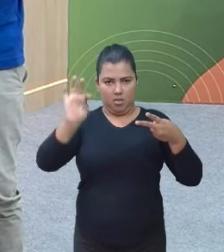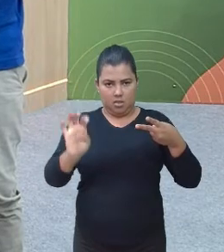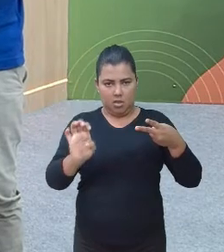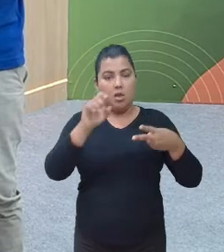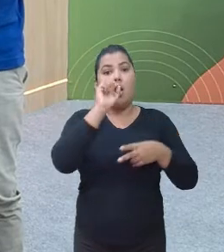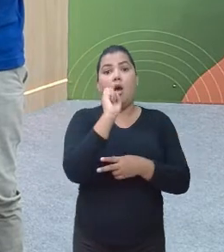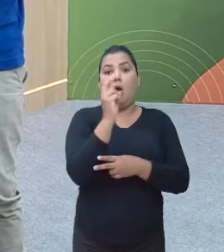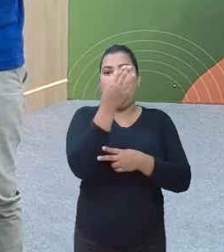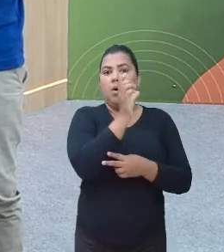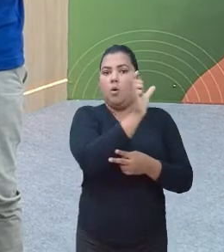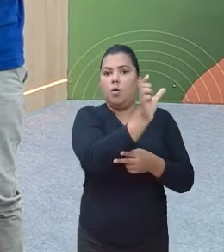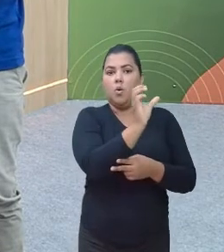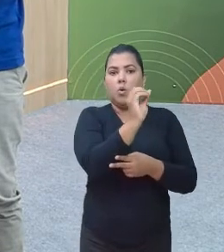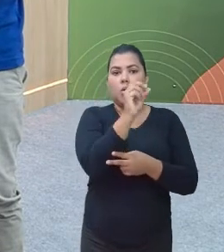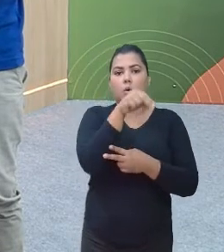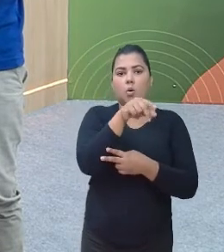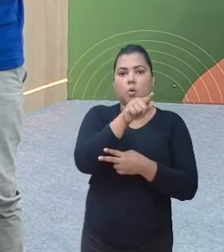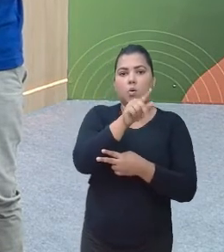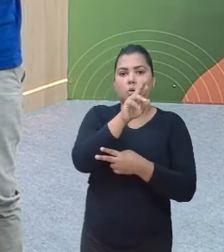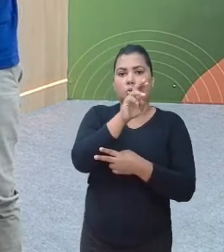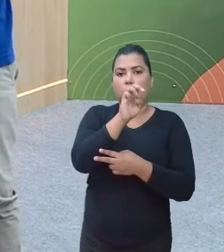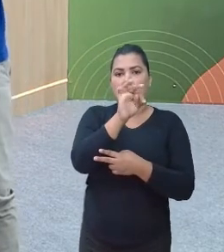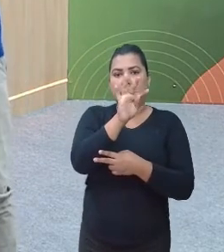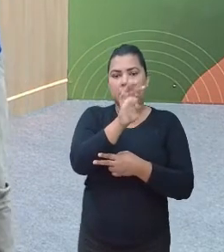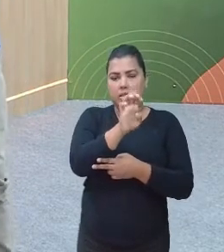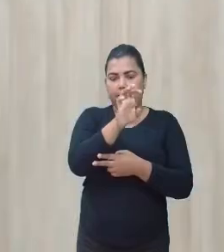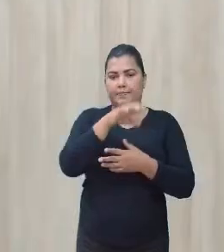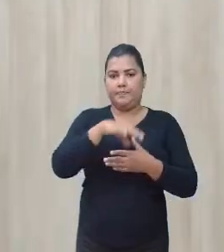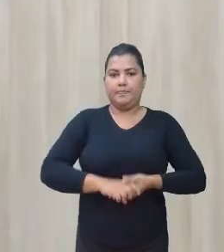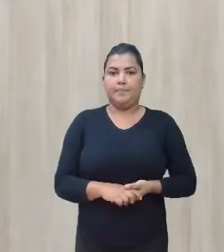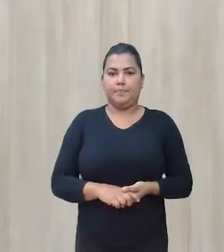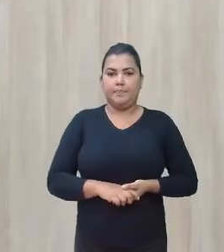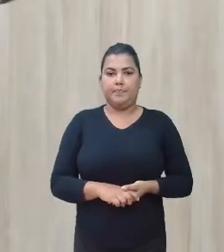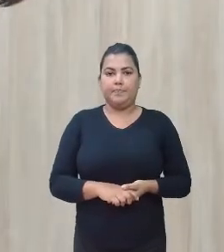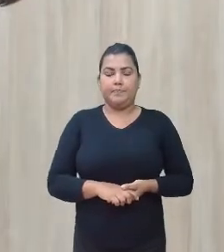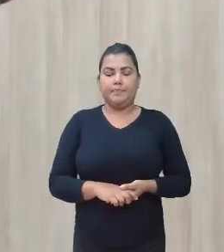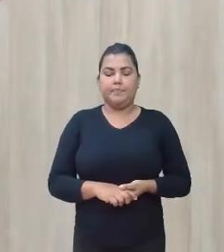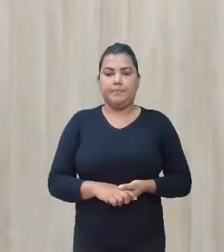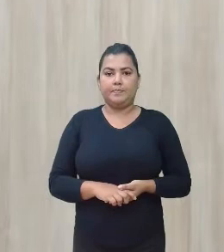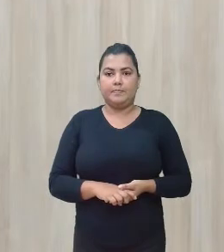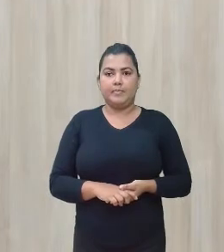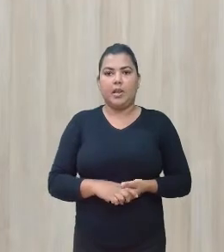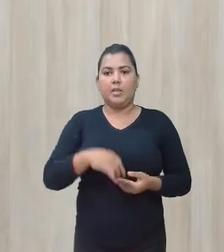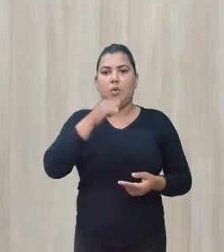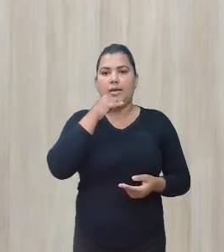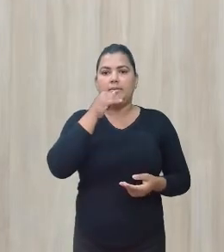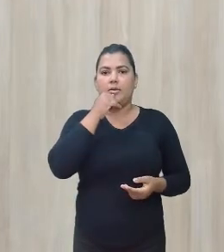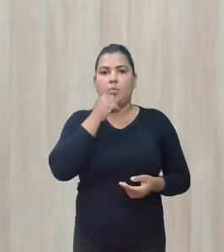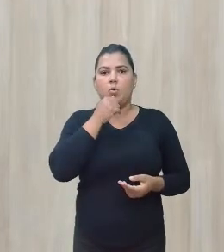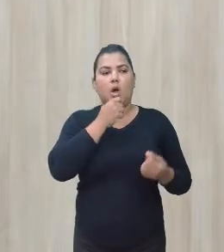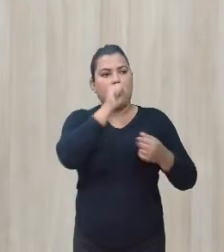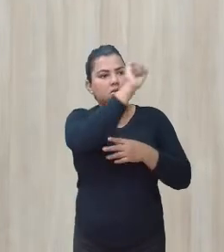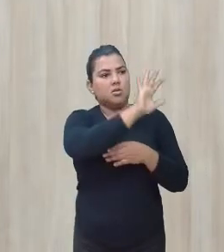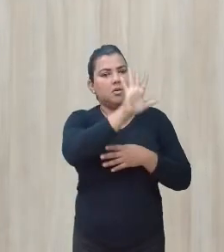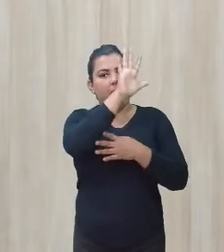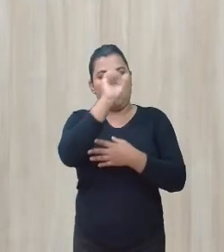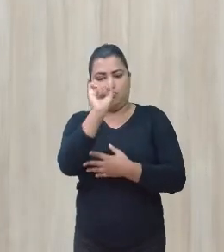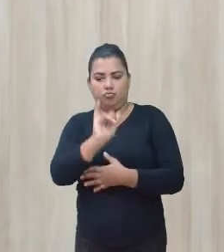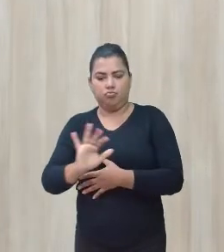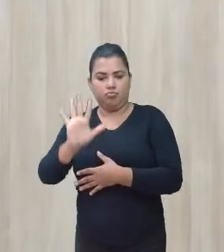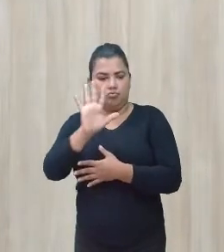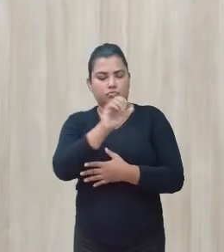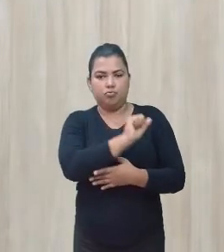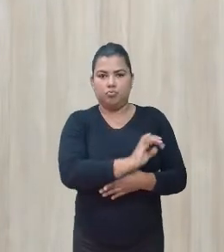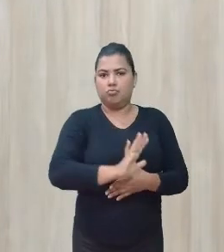não é nenhuma dessas três situações, tá certo? A gente vai perceber que quando a gente muda as imagens, no caso agora eu